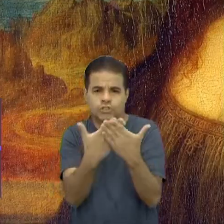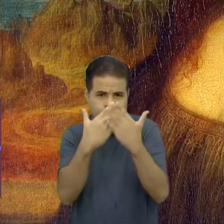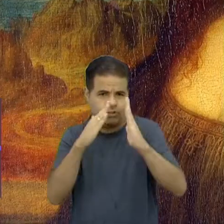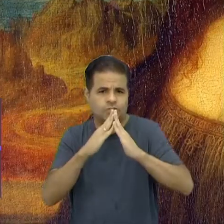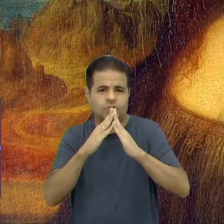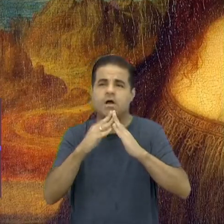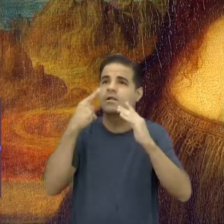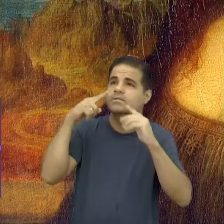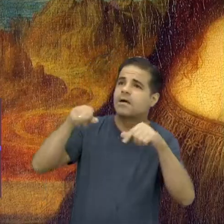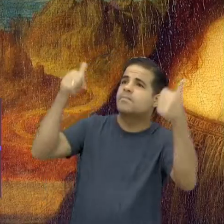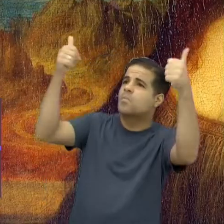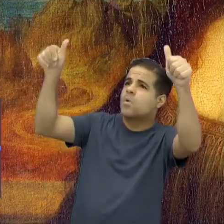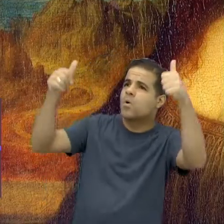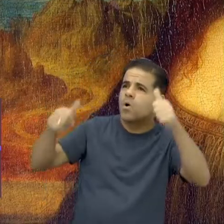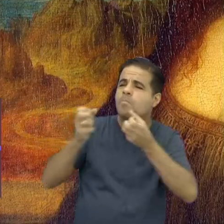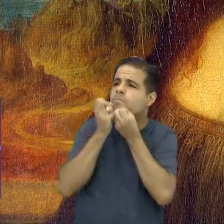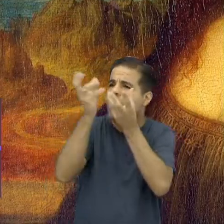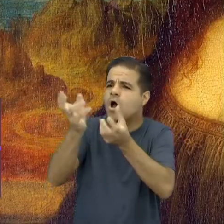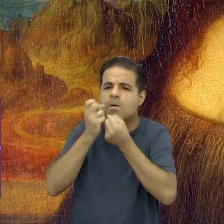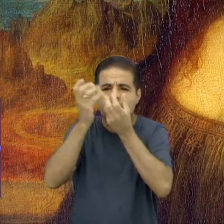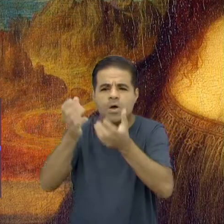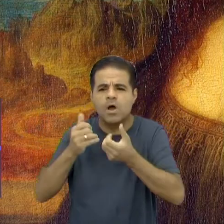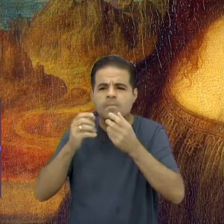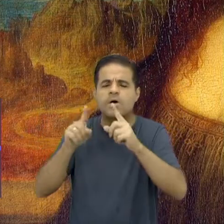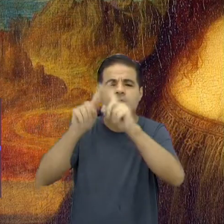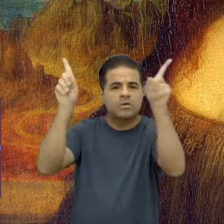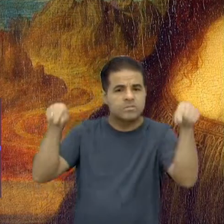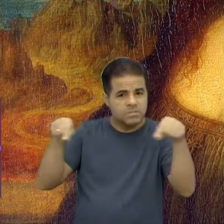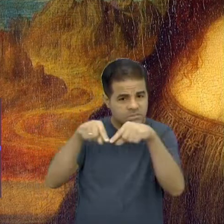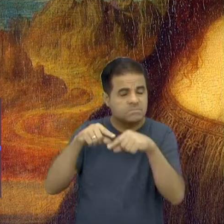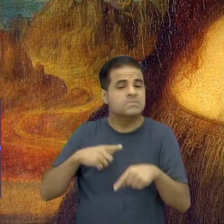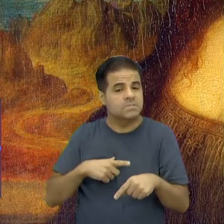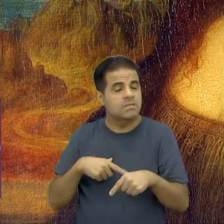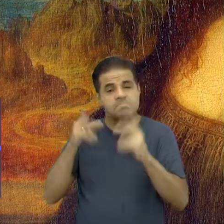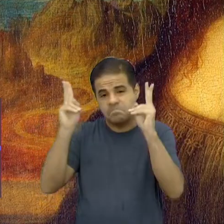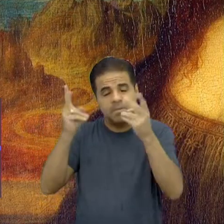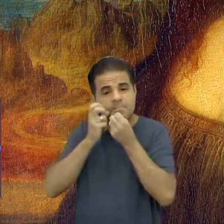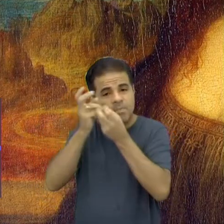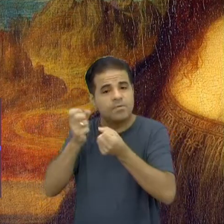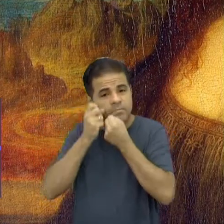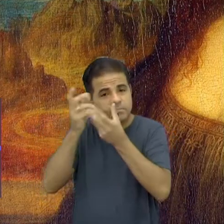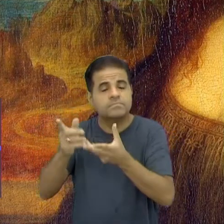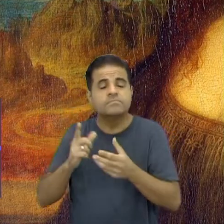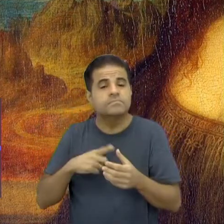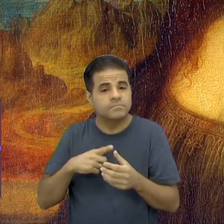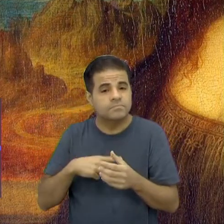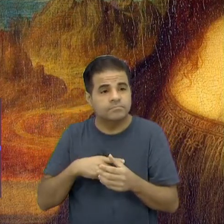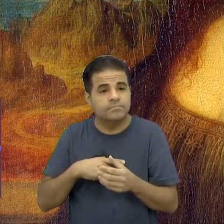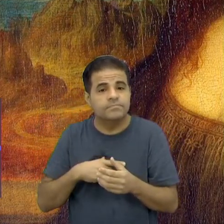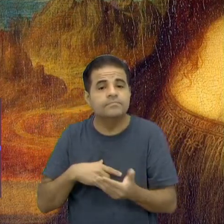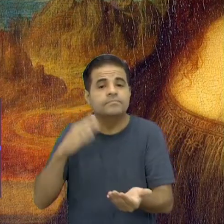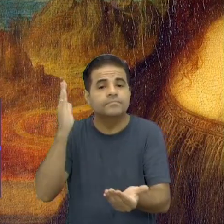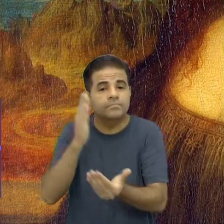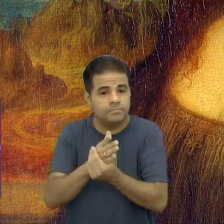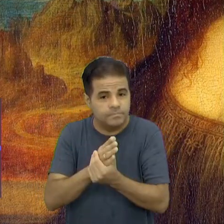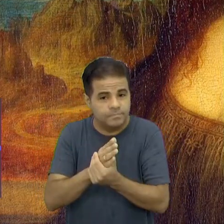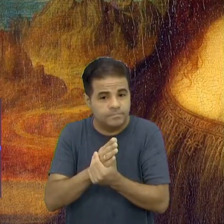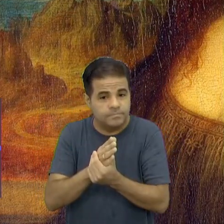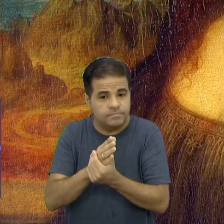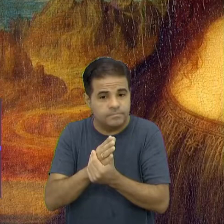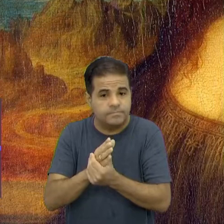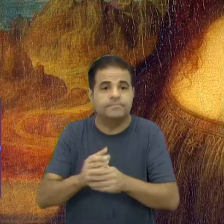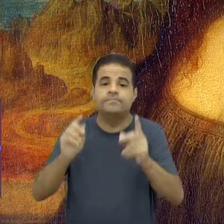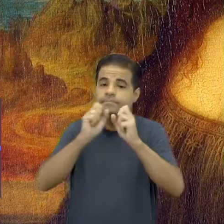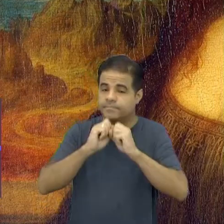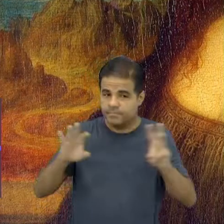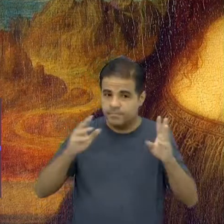aquele mural de informações que a gente tem no pátio? Tem às vezes as mesmas informações que tem lá na página oficial da escola, mas